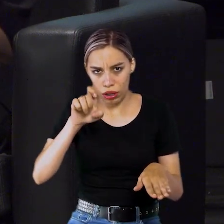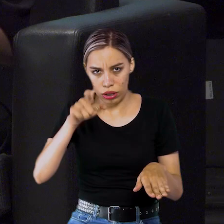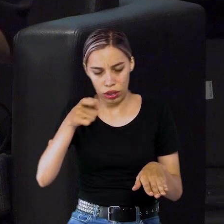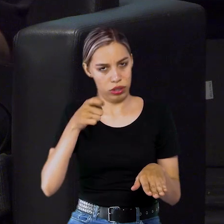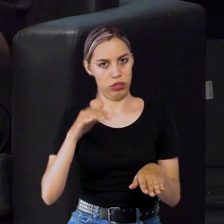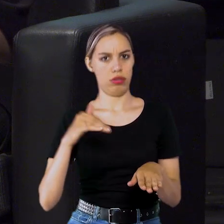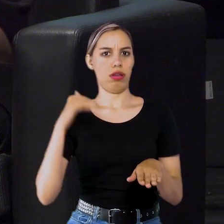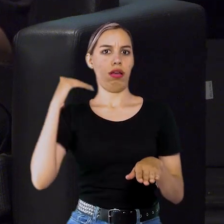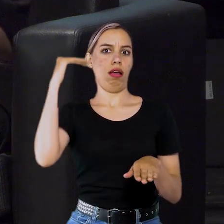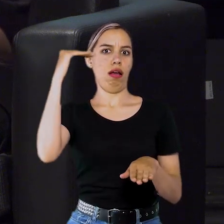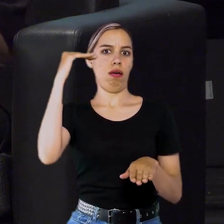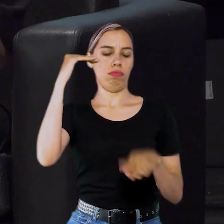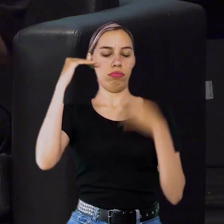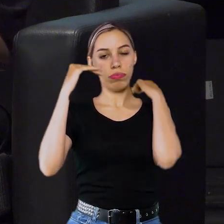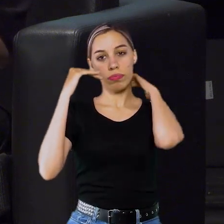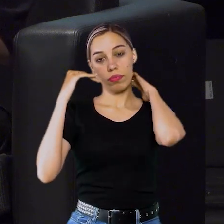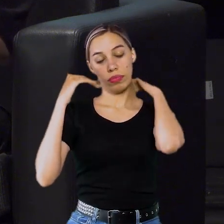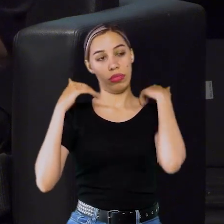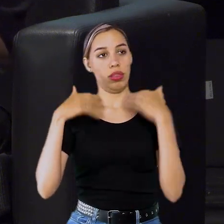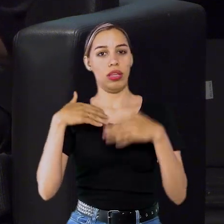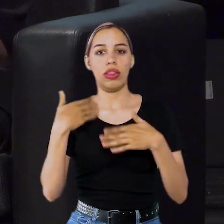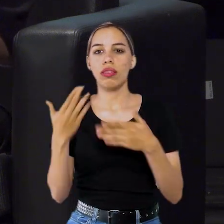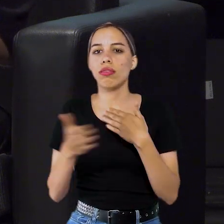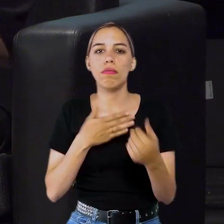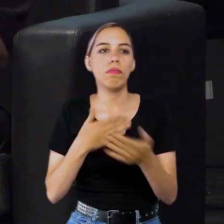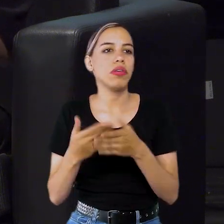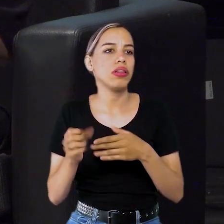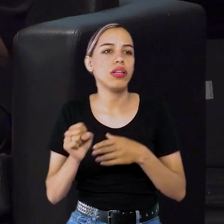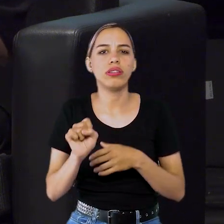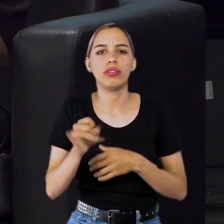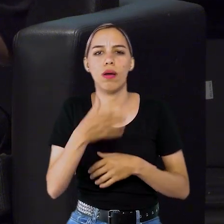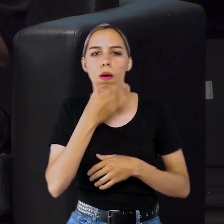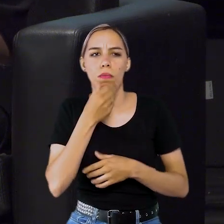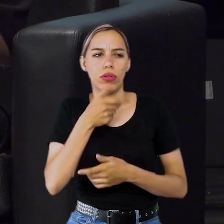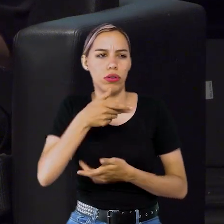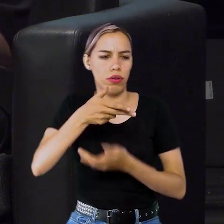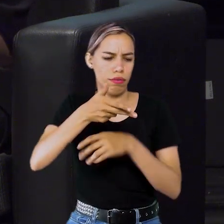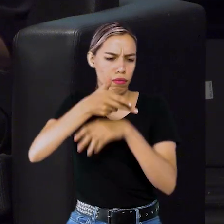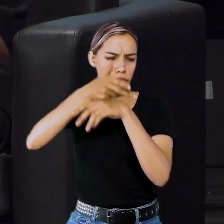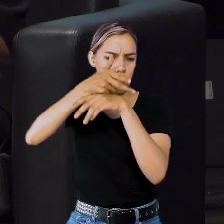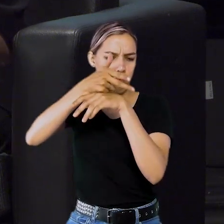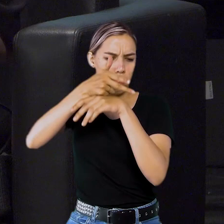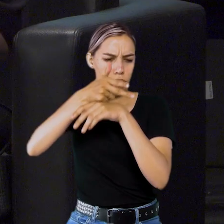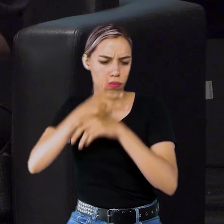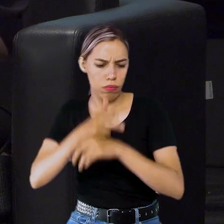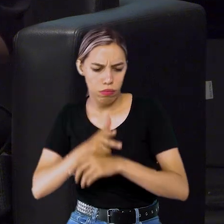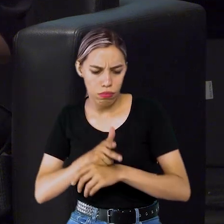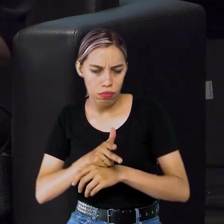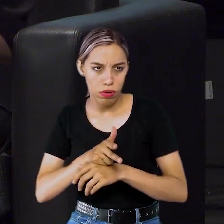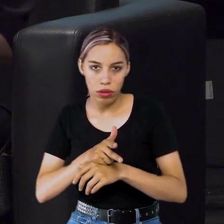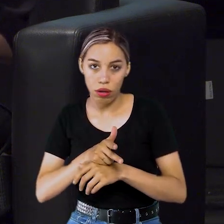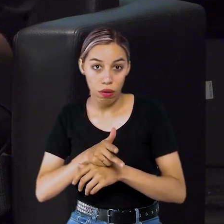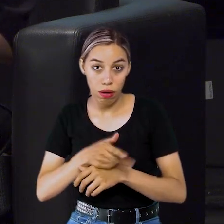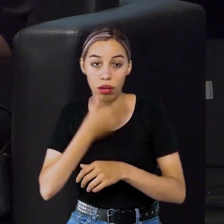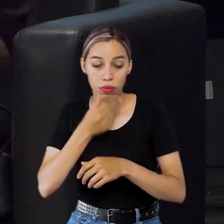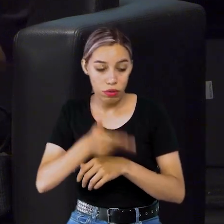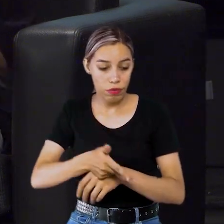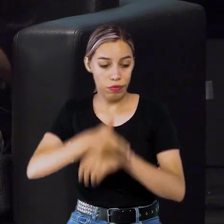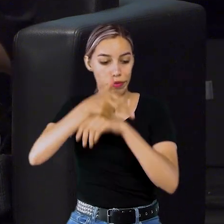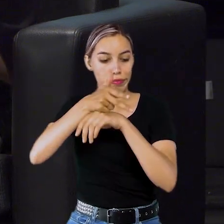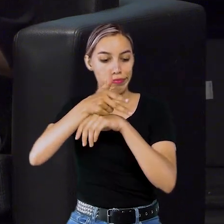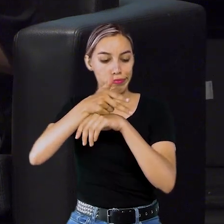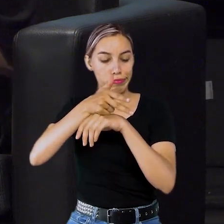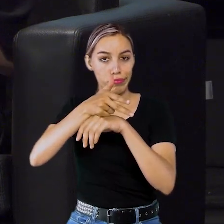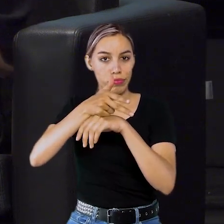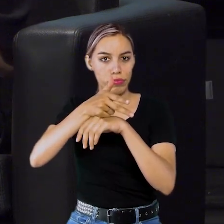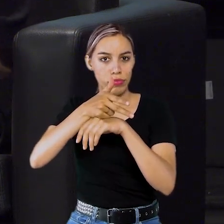quando ele filmava, independente da intenção dele ou não, ele filmava de cima para baixo. No momento